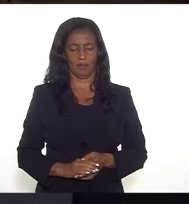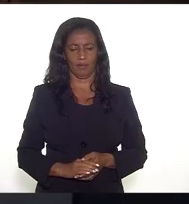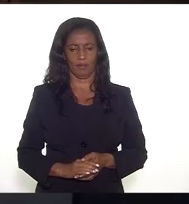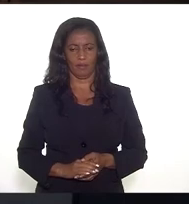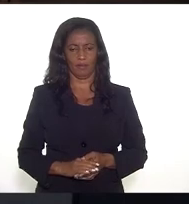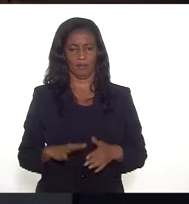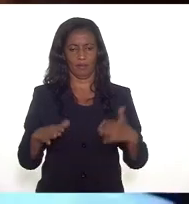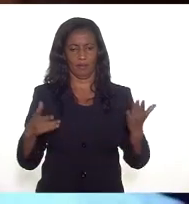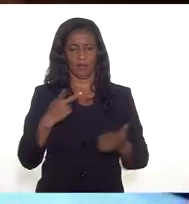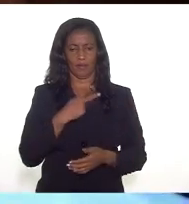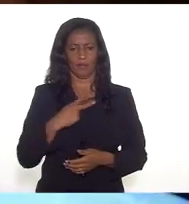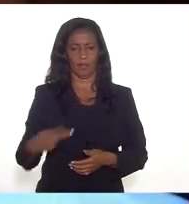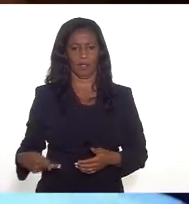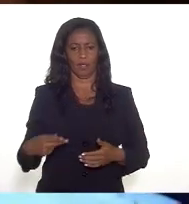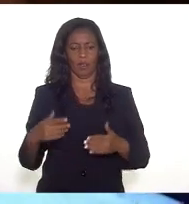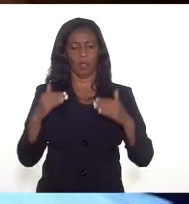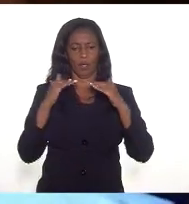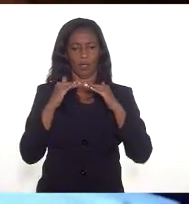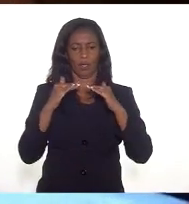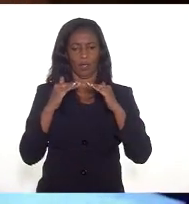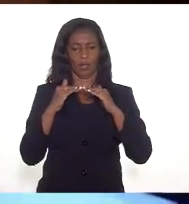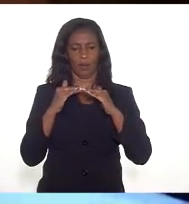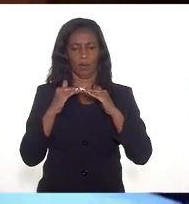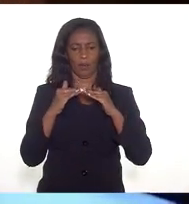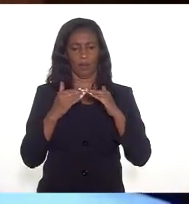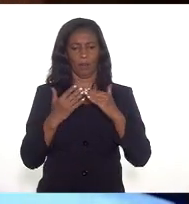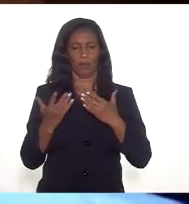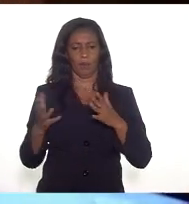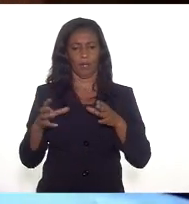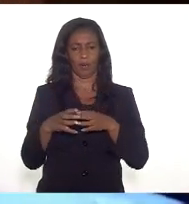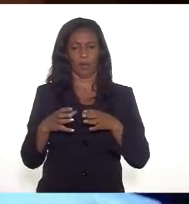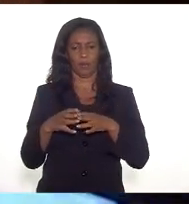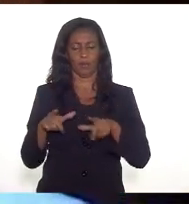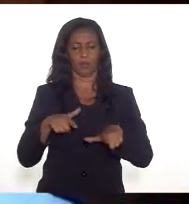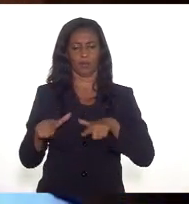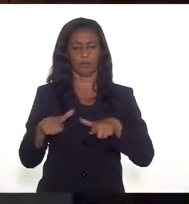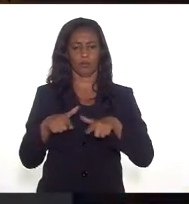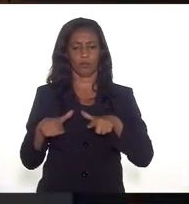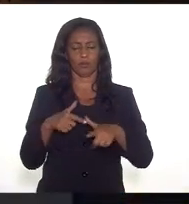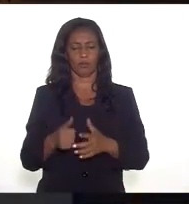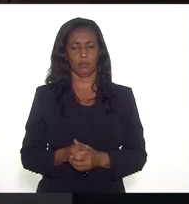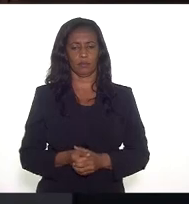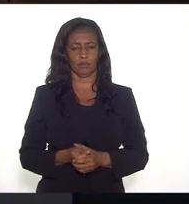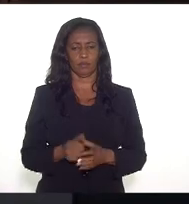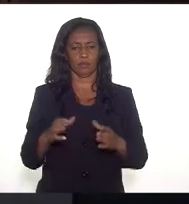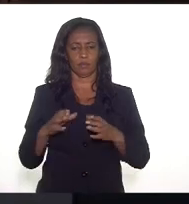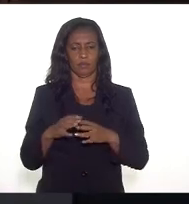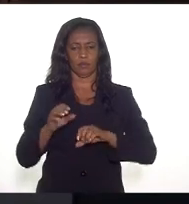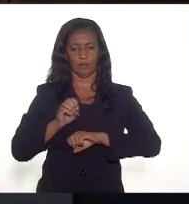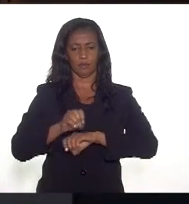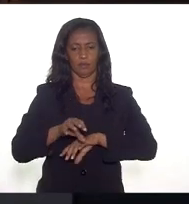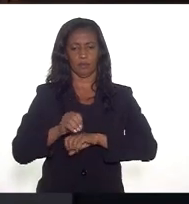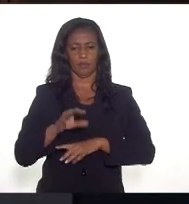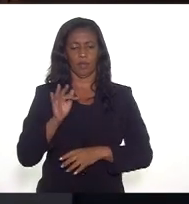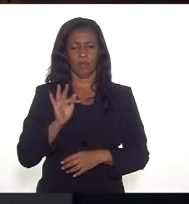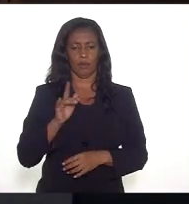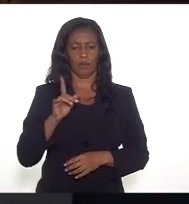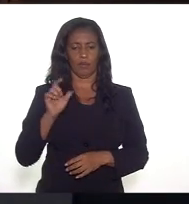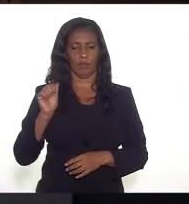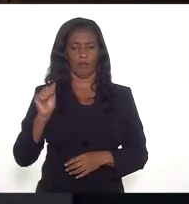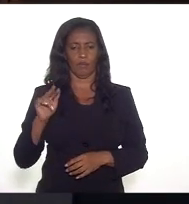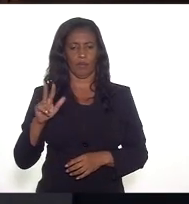Senhor presidente, acompanho o parecer emitido agora há pouco pela Comissão de Trabalho. Pela Comissão de Educação, deputado Flávio